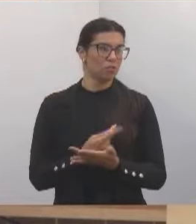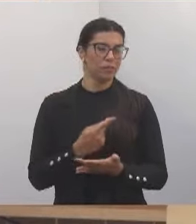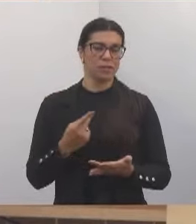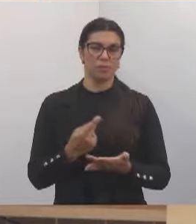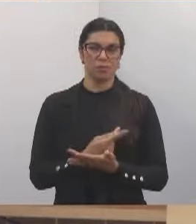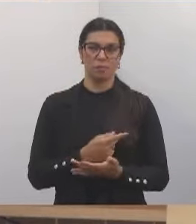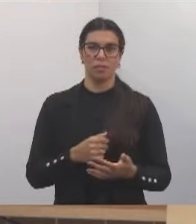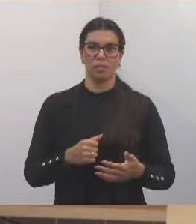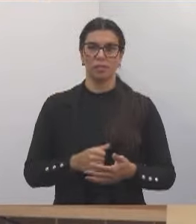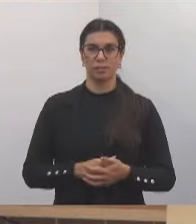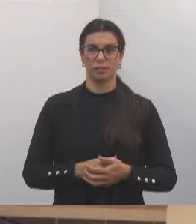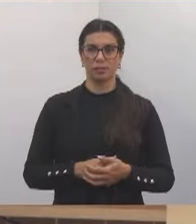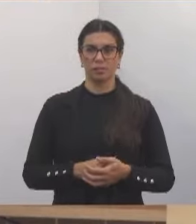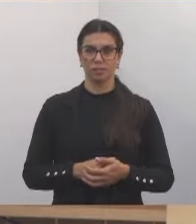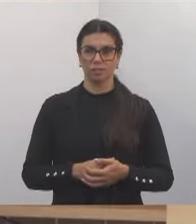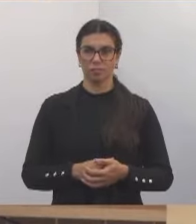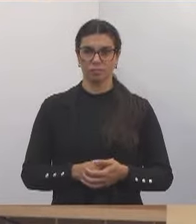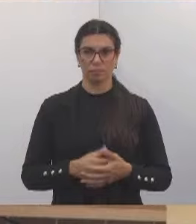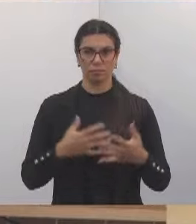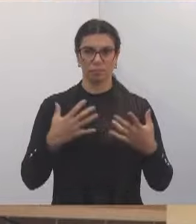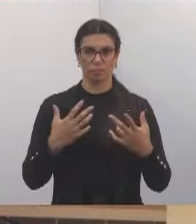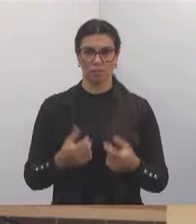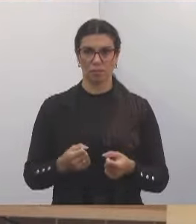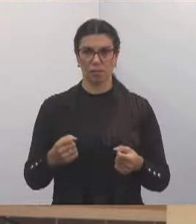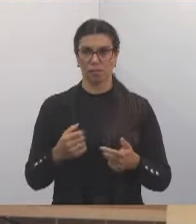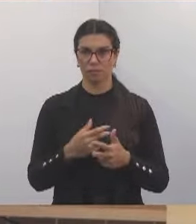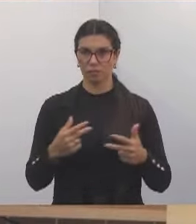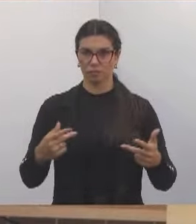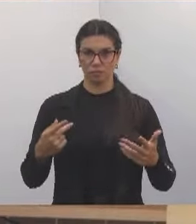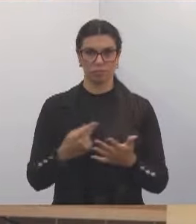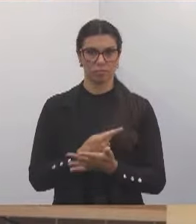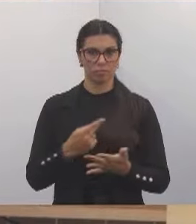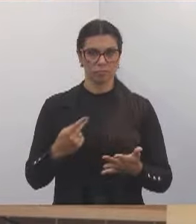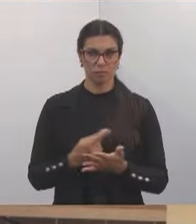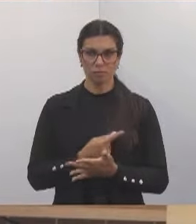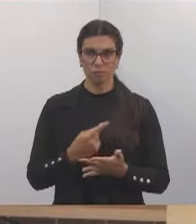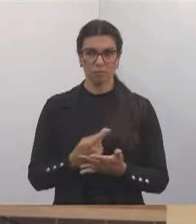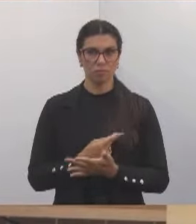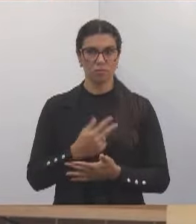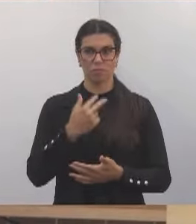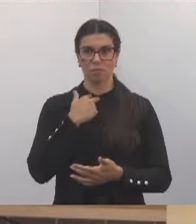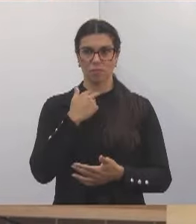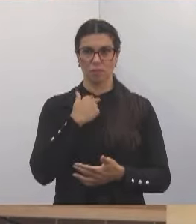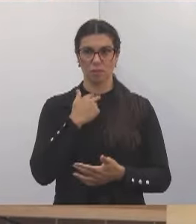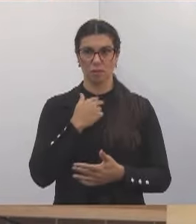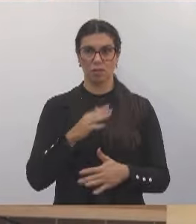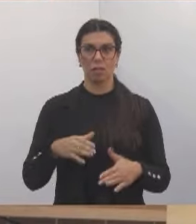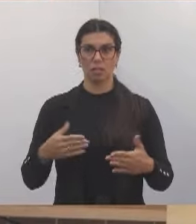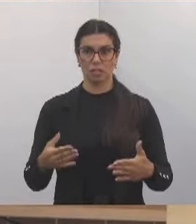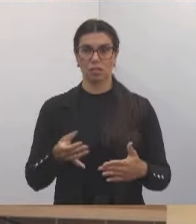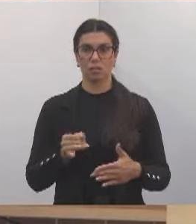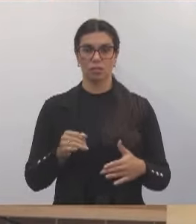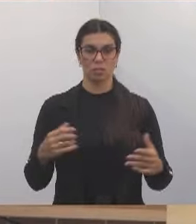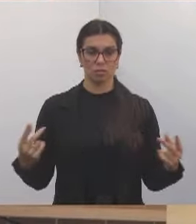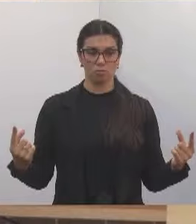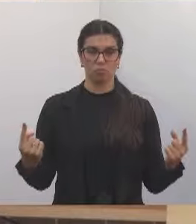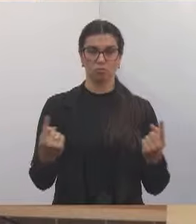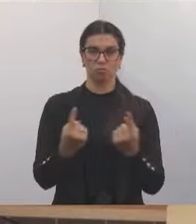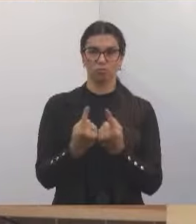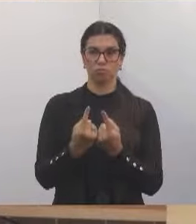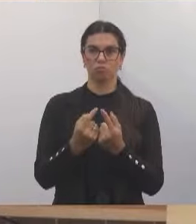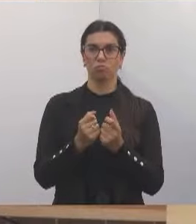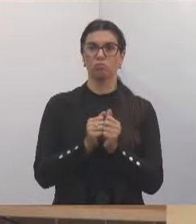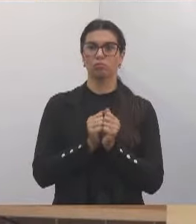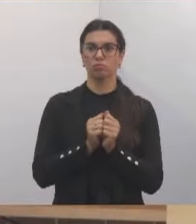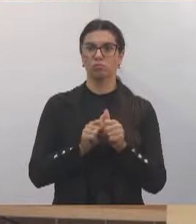aceita o esquema? Não. E o assessor, onde fica a história do assessor? Então, entrou, já assina um termo